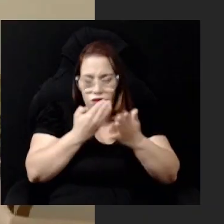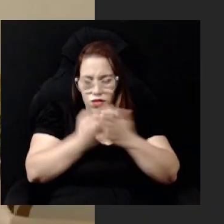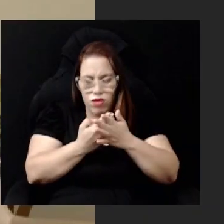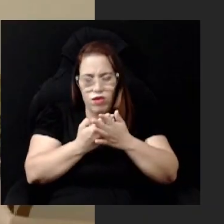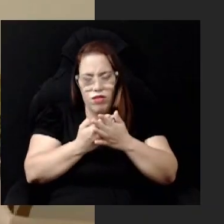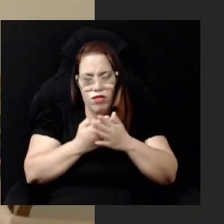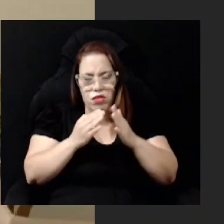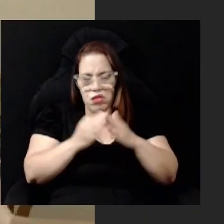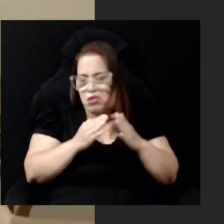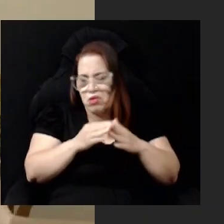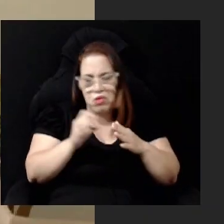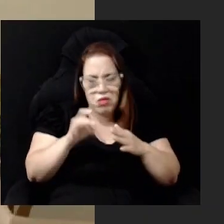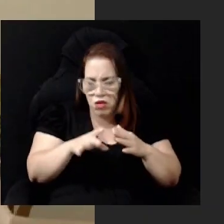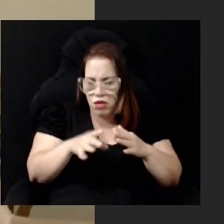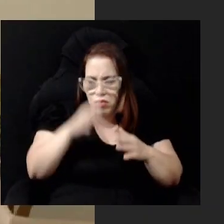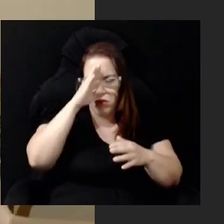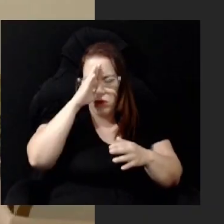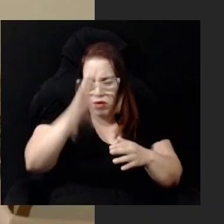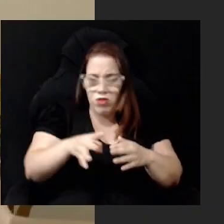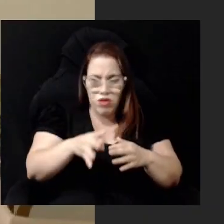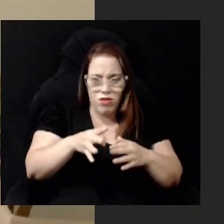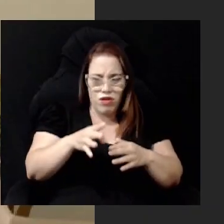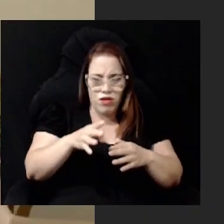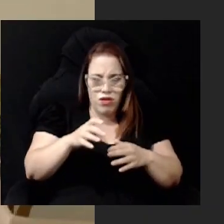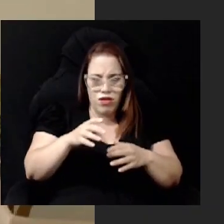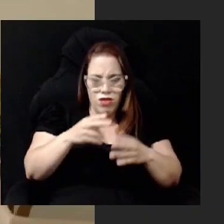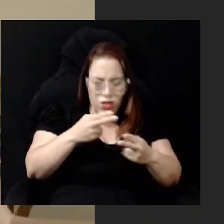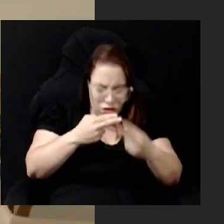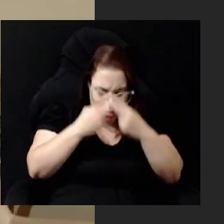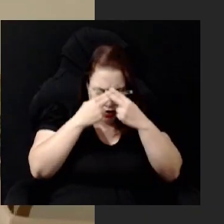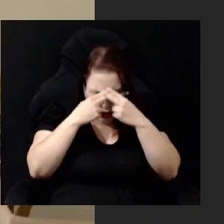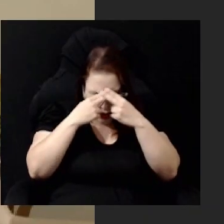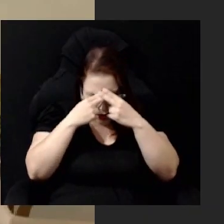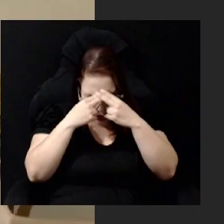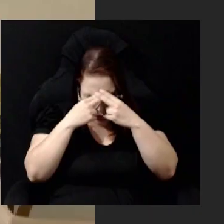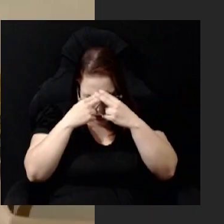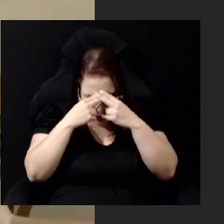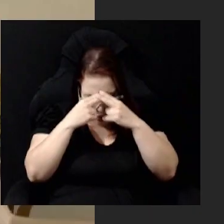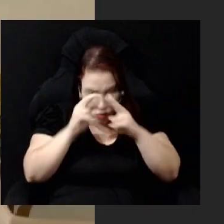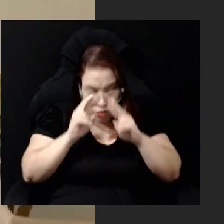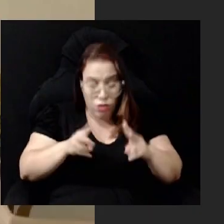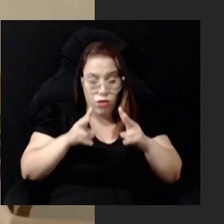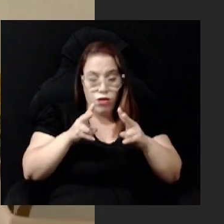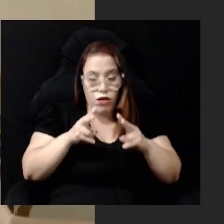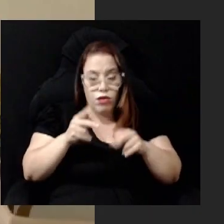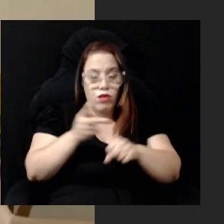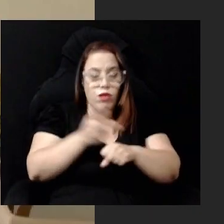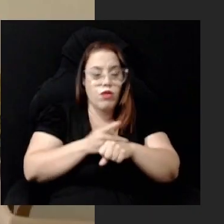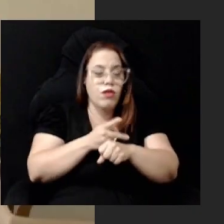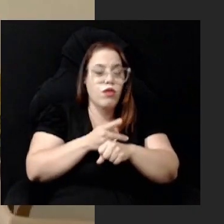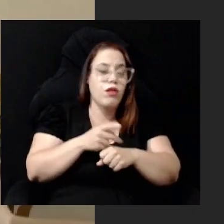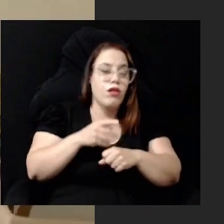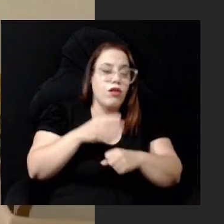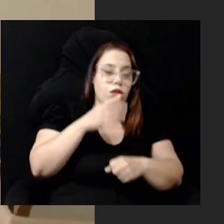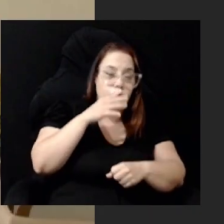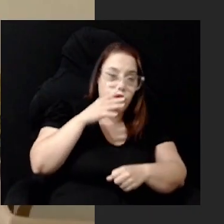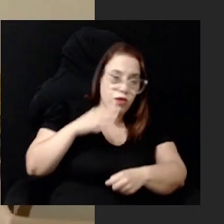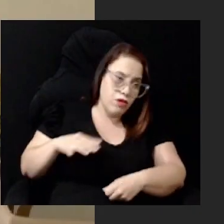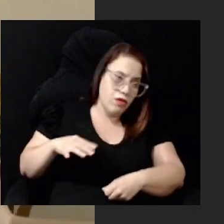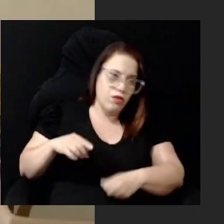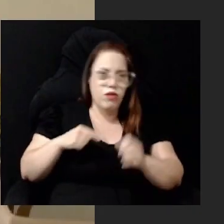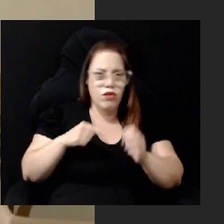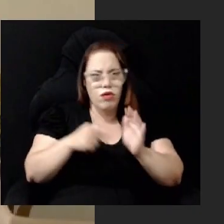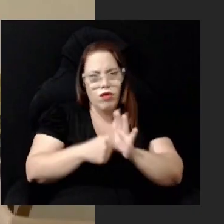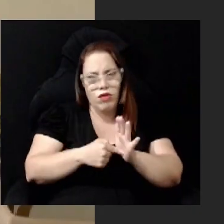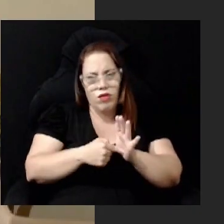até em casa, mas principalmente trauma precisa sempre ser investigado. Criança que mostra uma